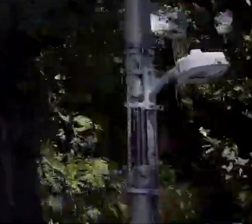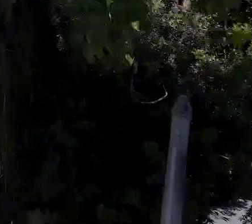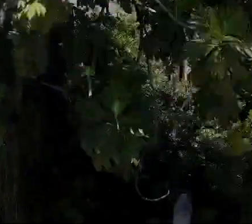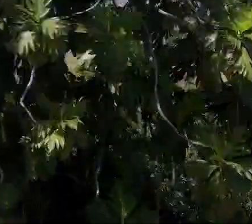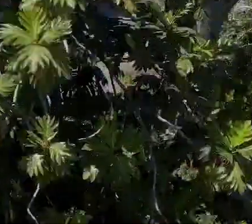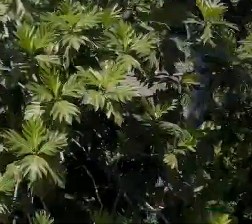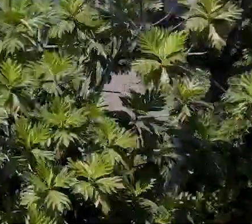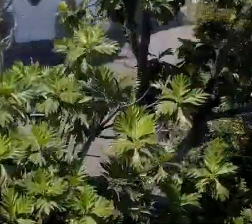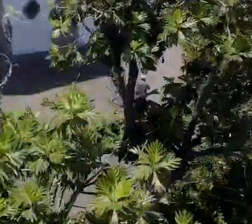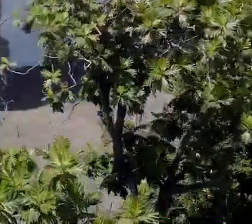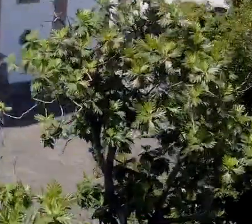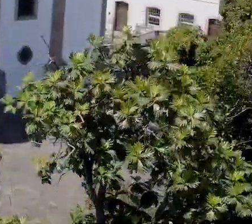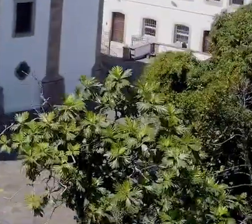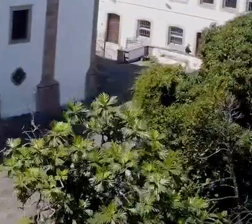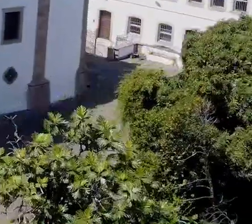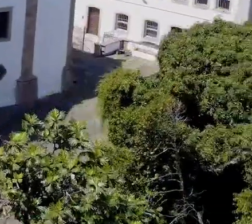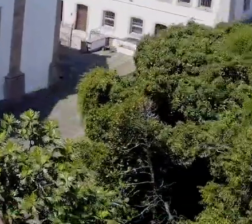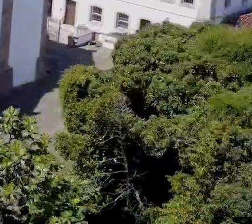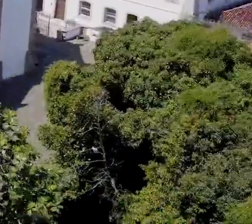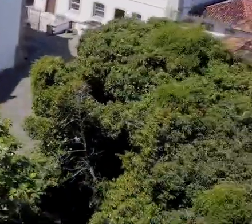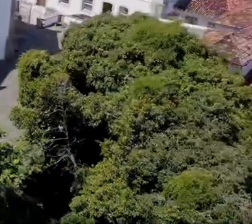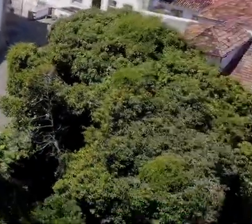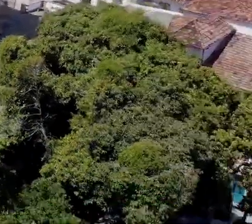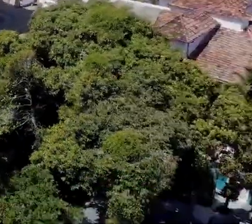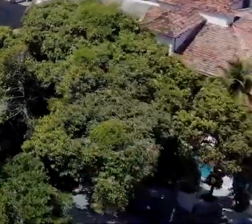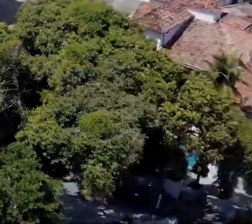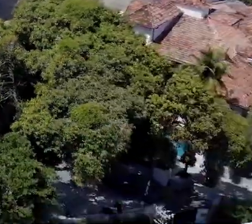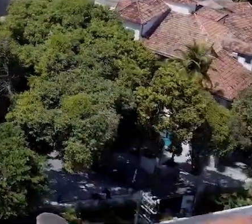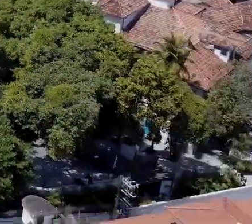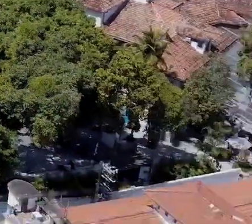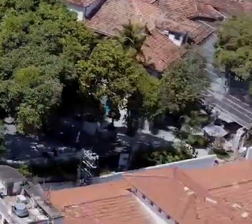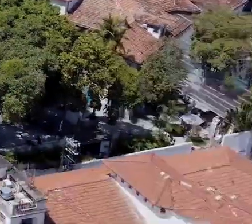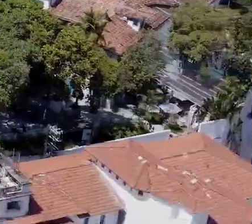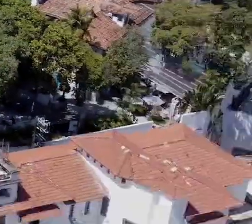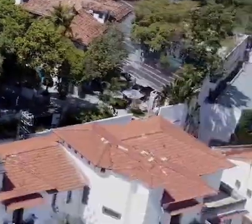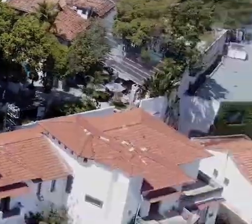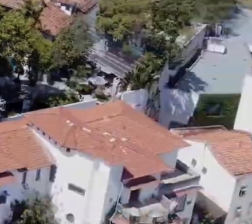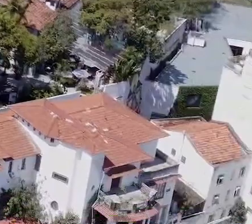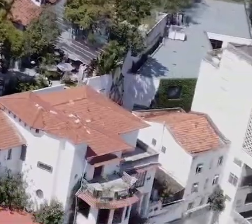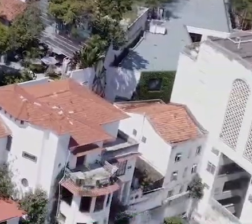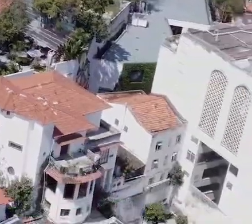A fachada da igreja de Nossa Senhora da Glória do Outeiro.